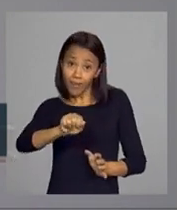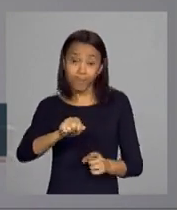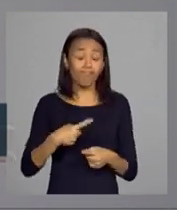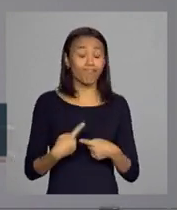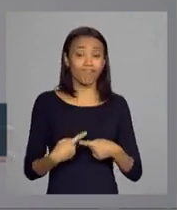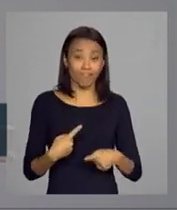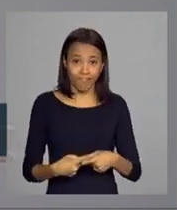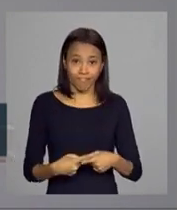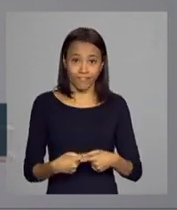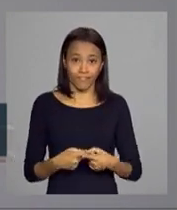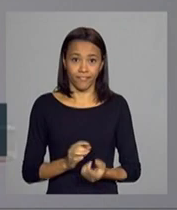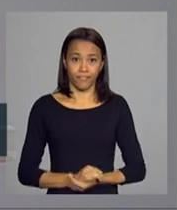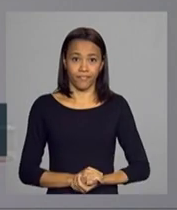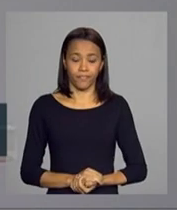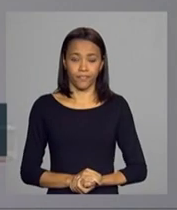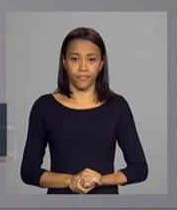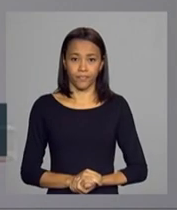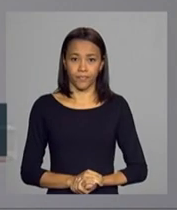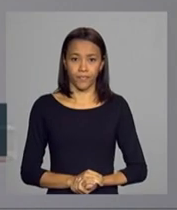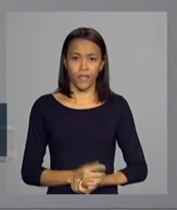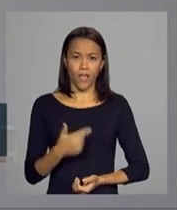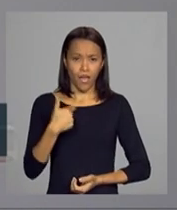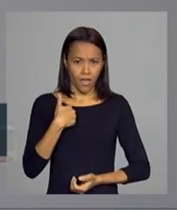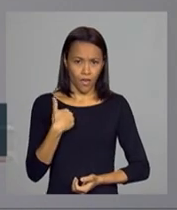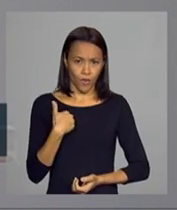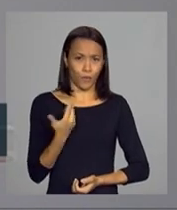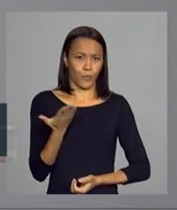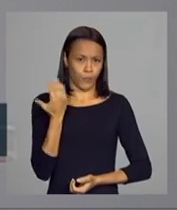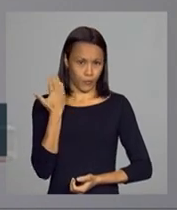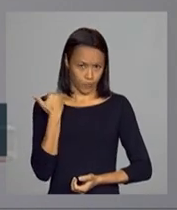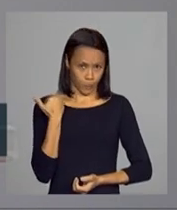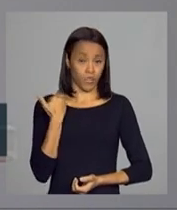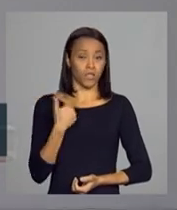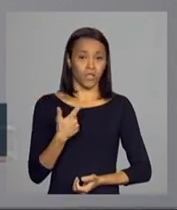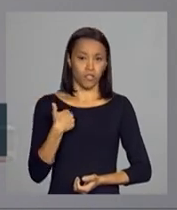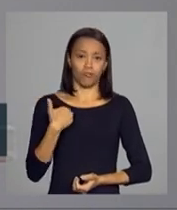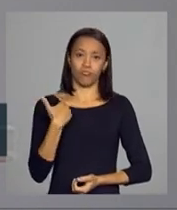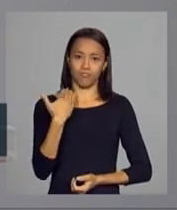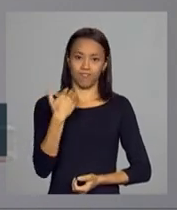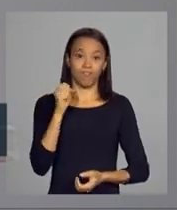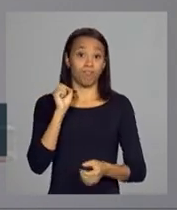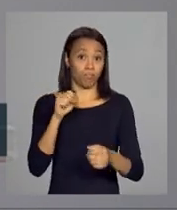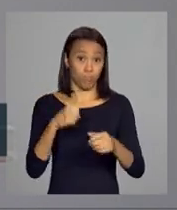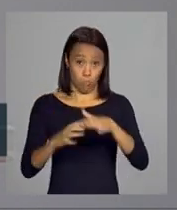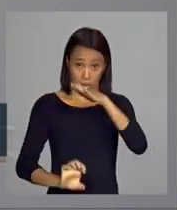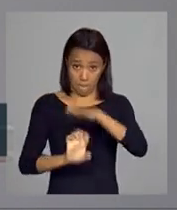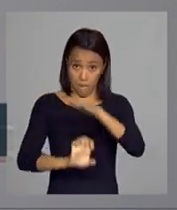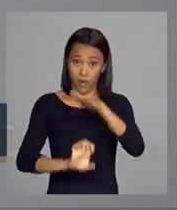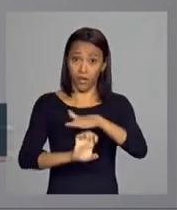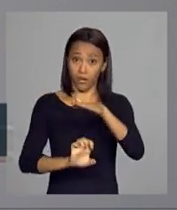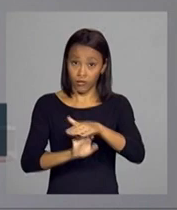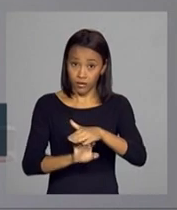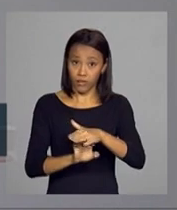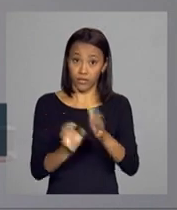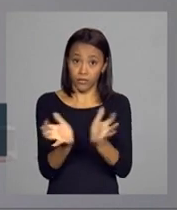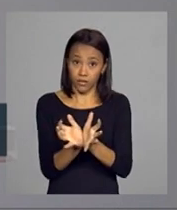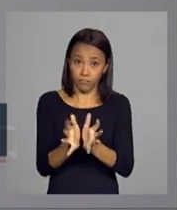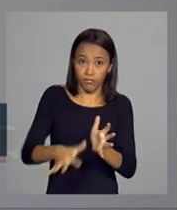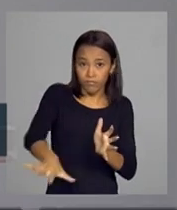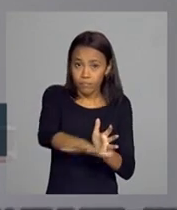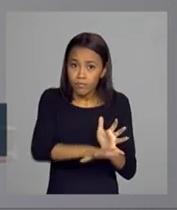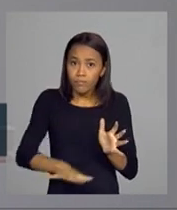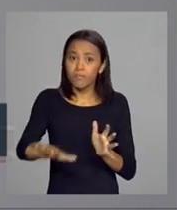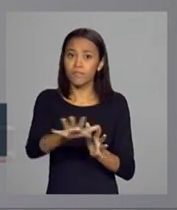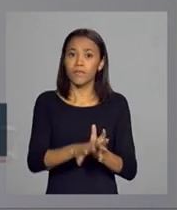Eu vim de um trabalho de uma empresa que me contratou dentro da Candiota,